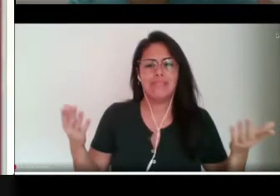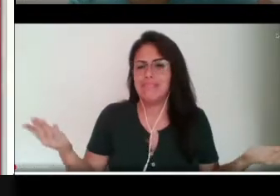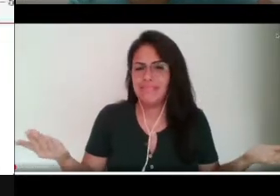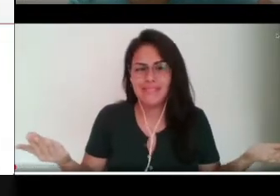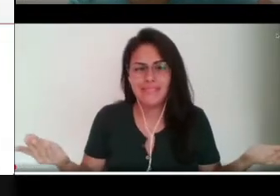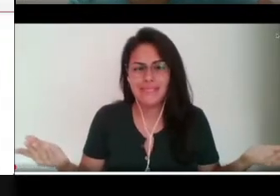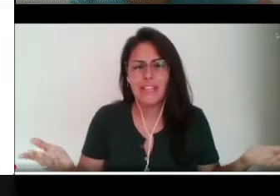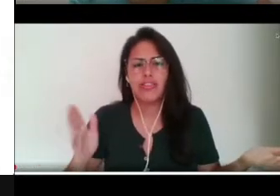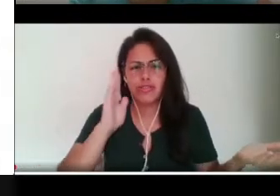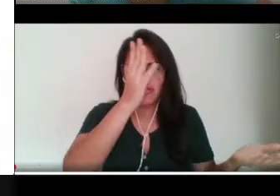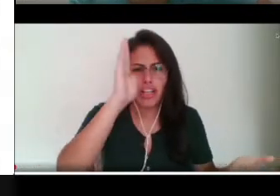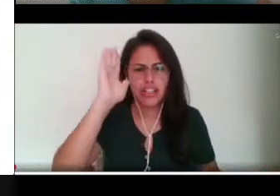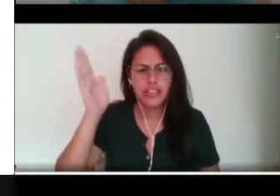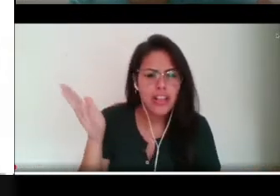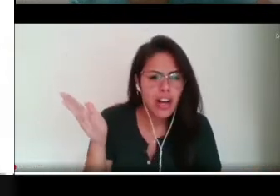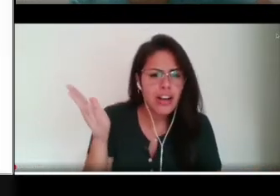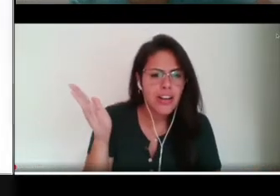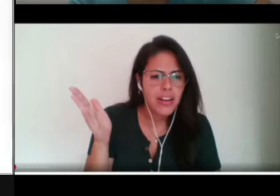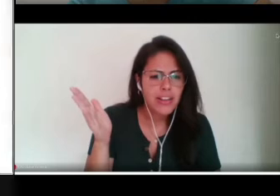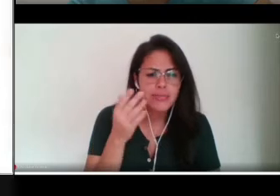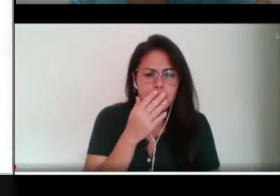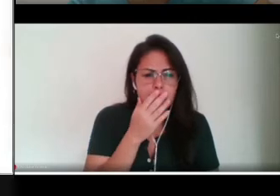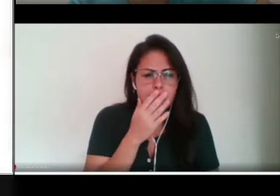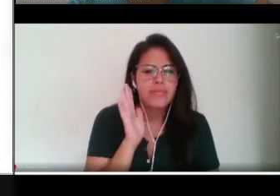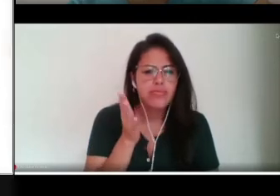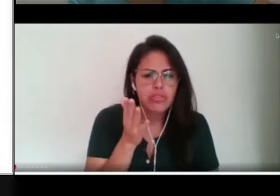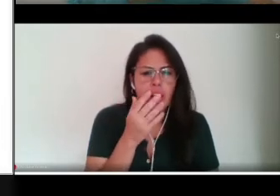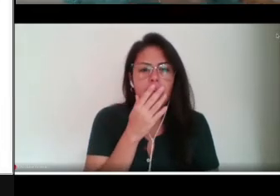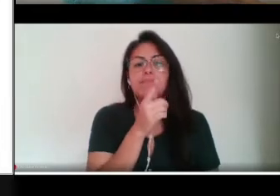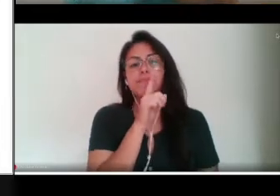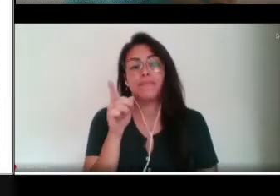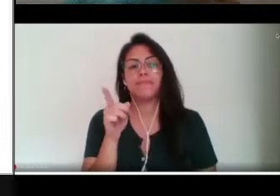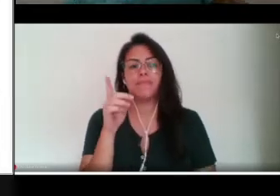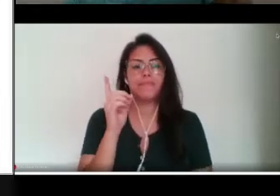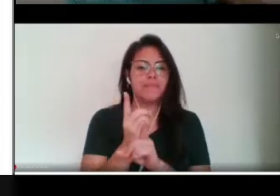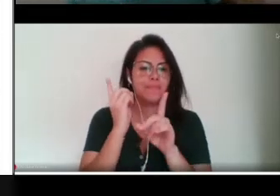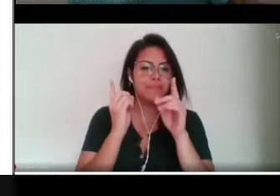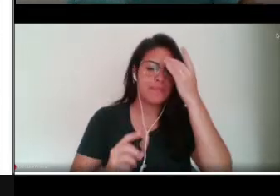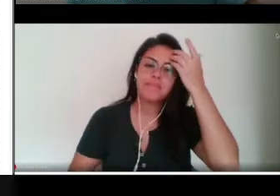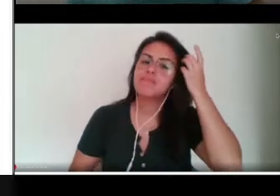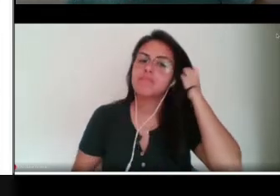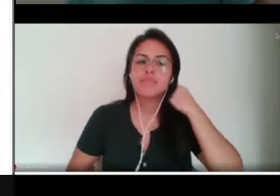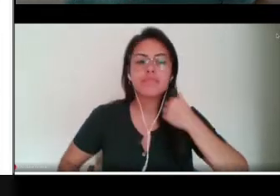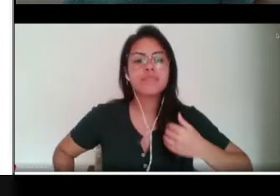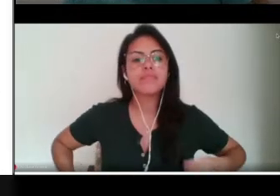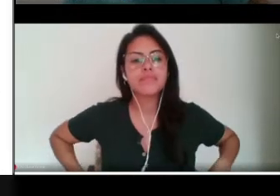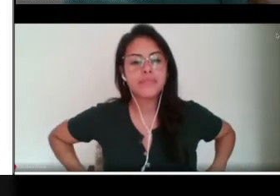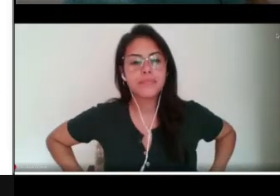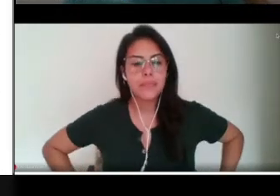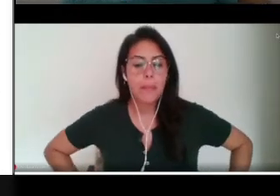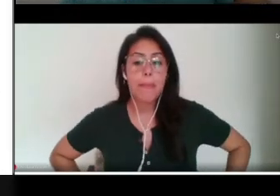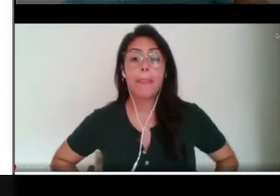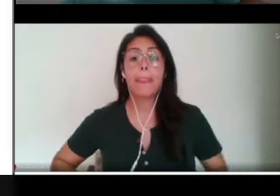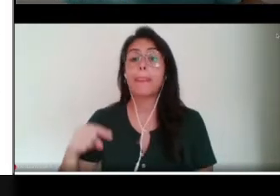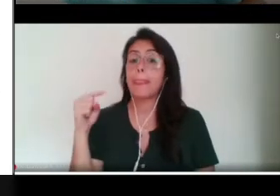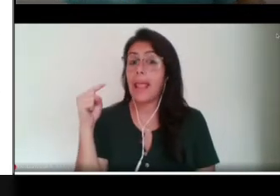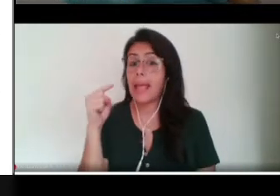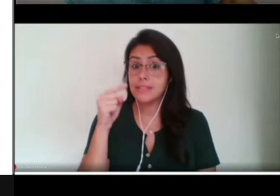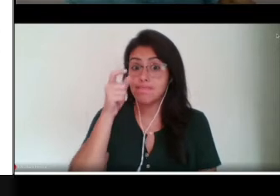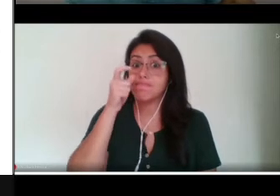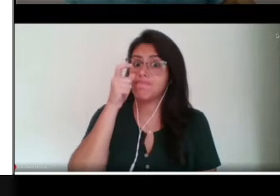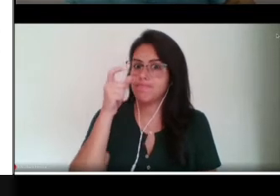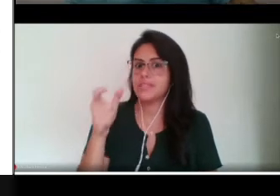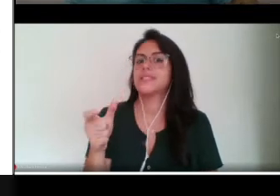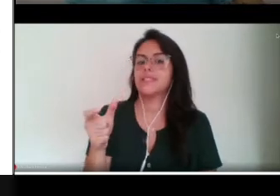se foi, tá. Essa aqui é muito interessante. Uma bola